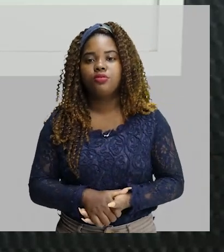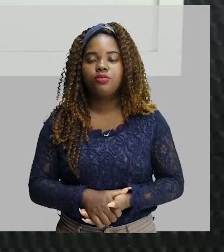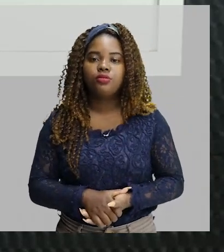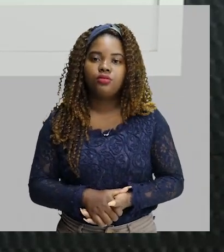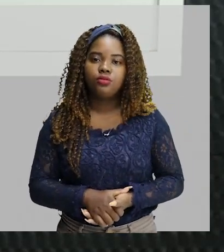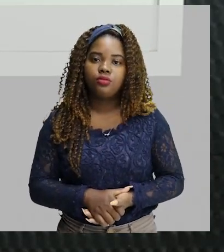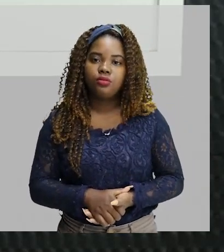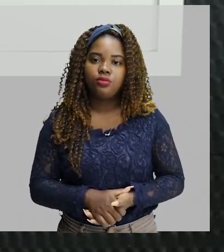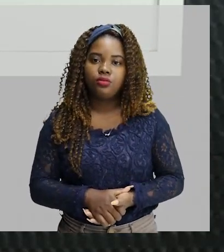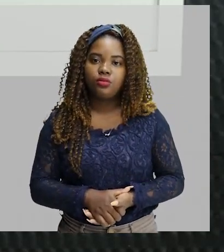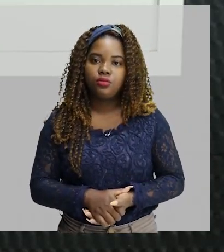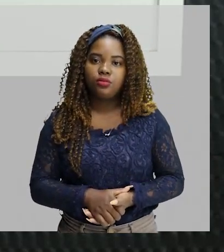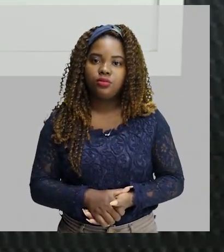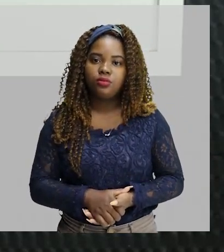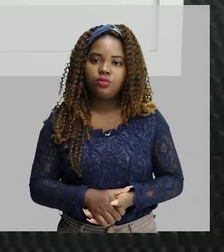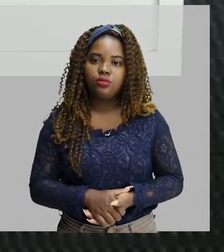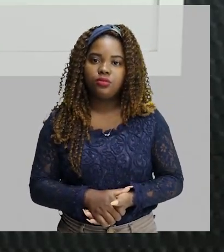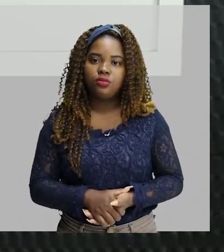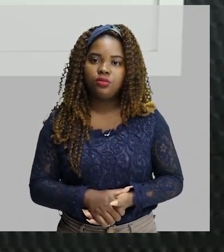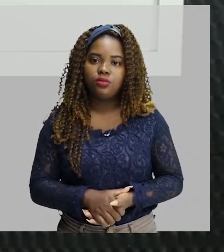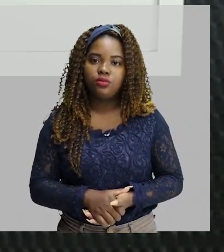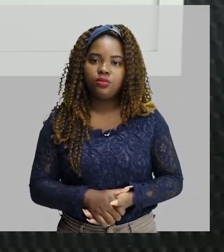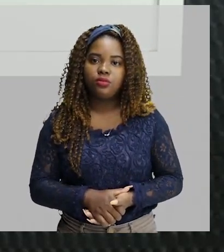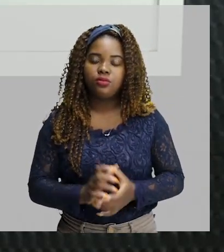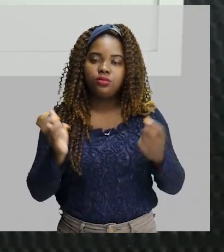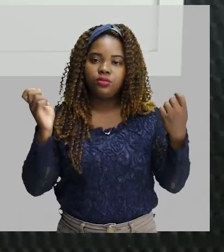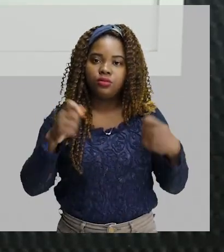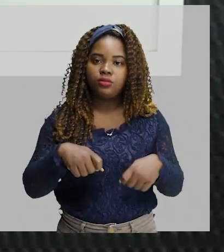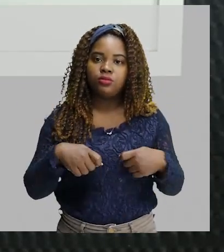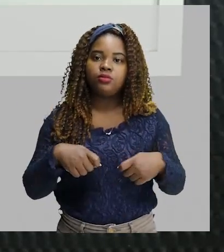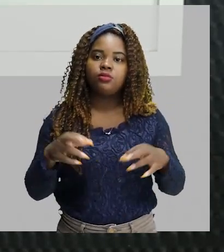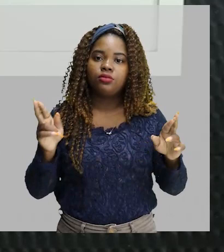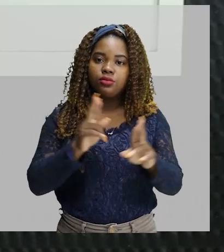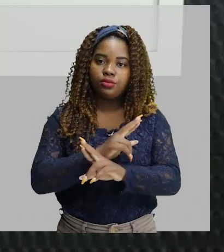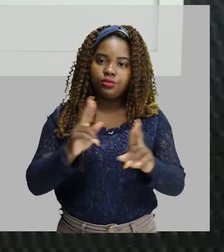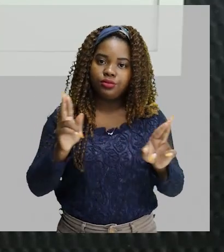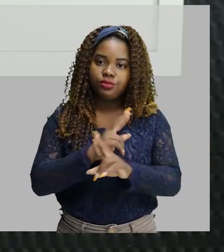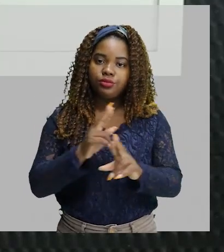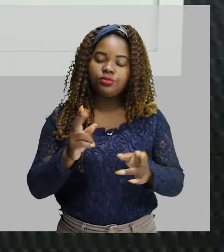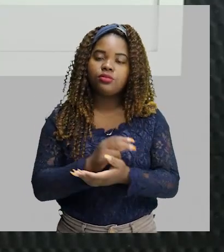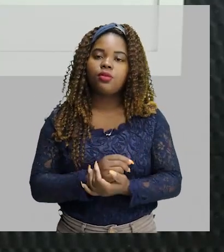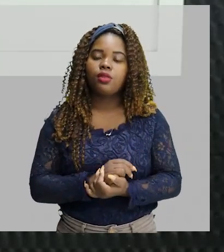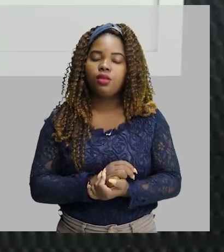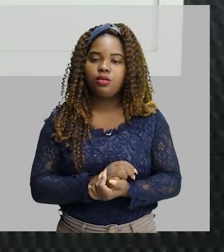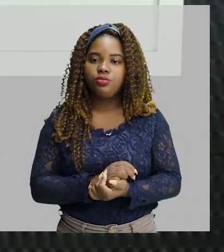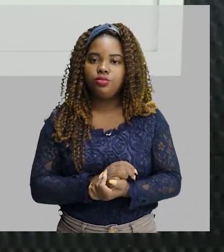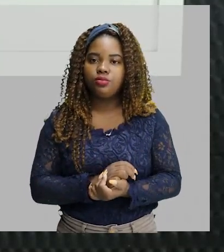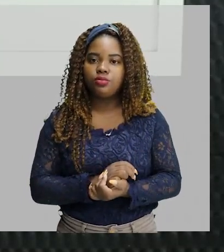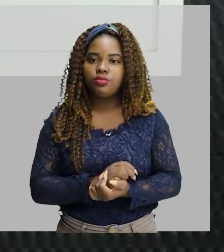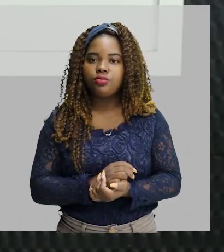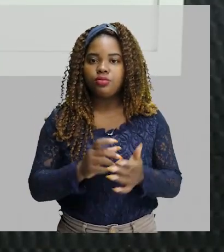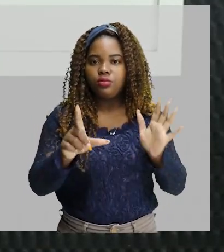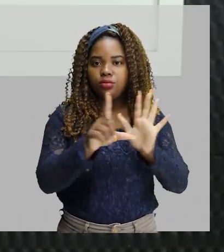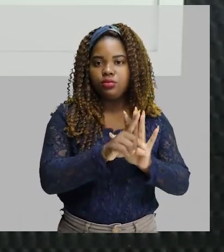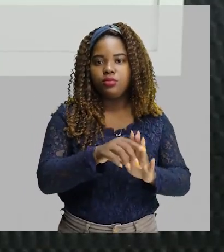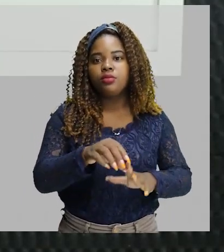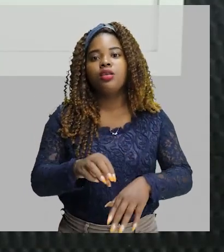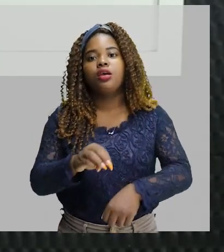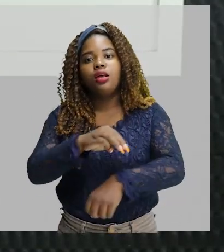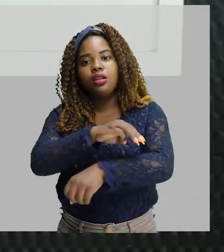a todas essas estruturas aqui, que podem e estão associadas ao dever e à própria lei